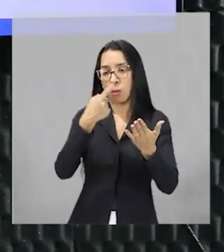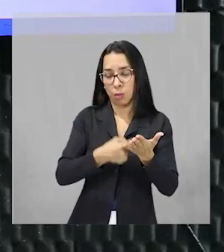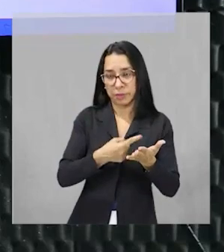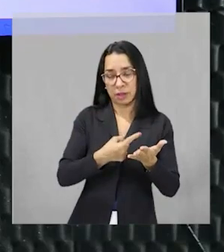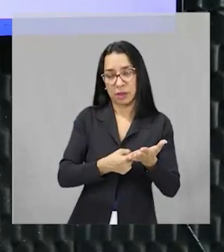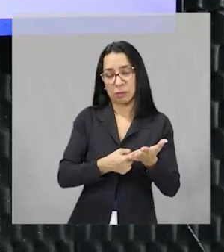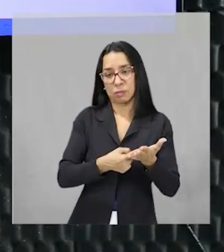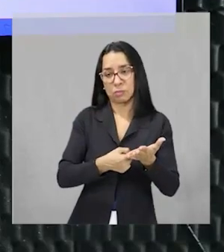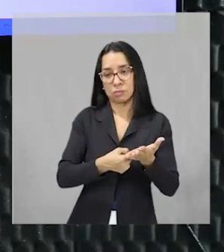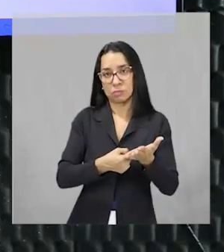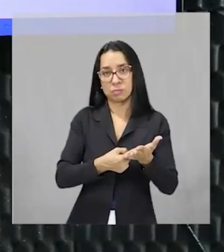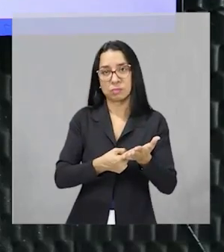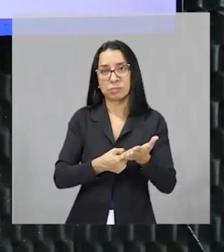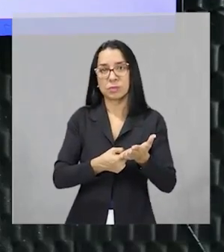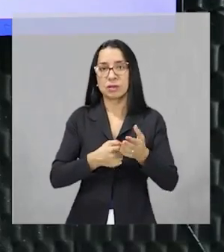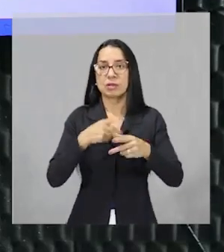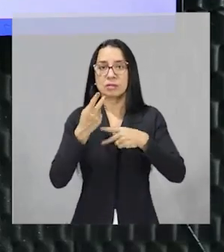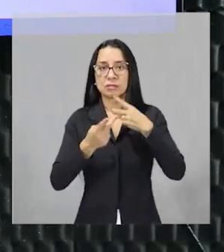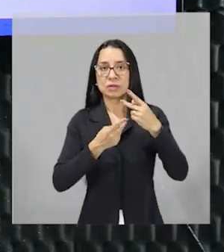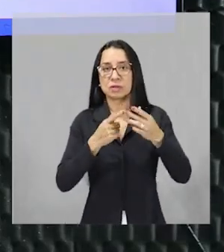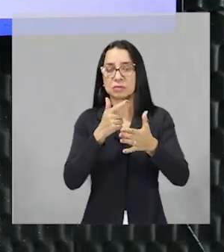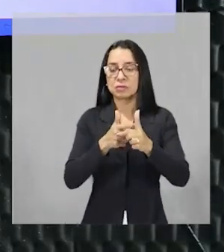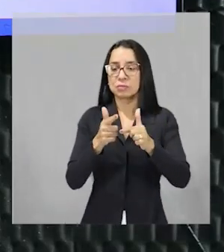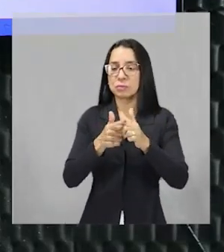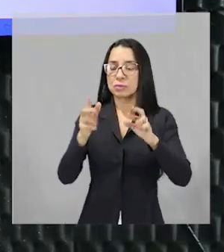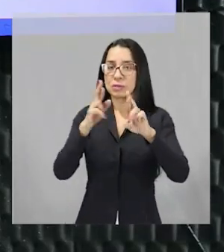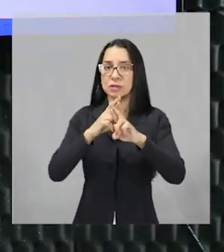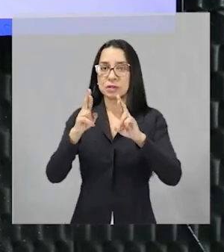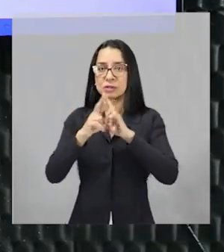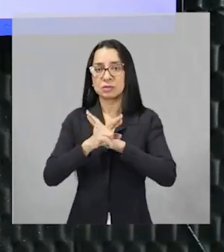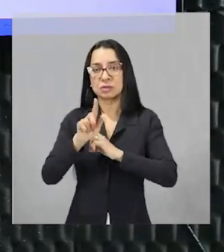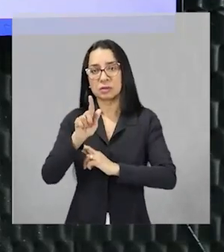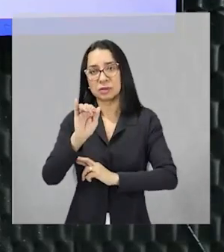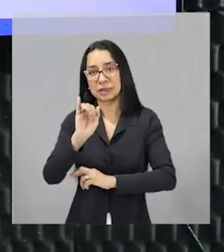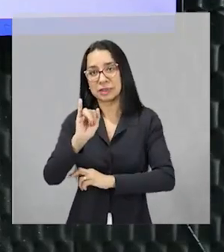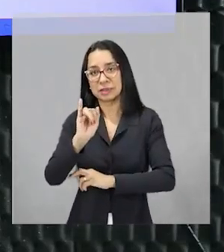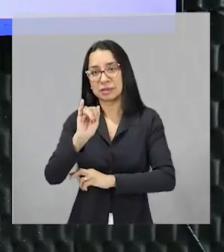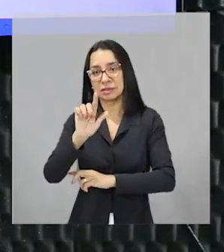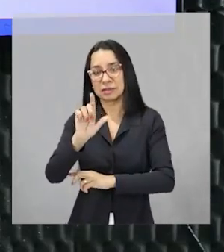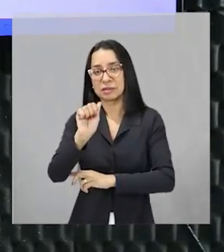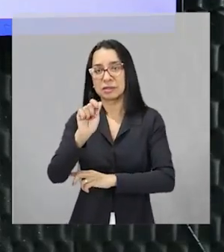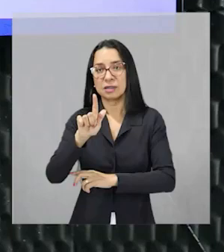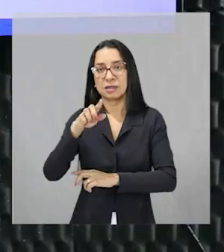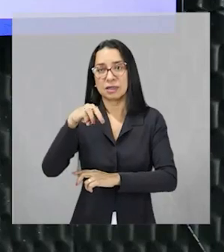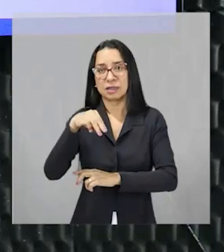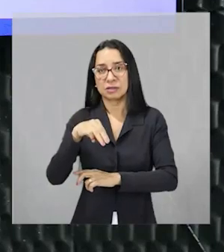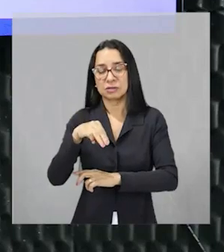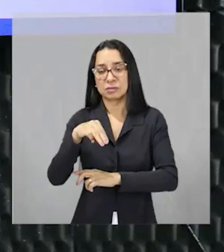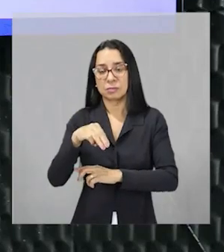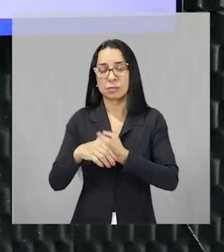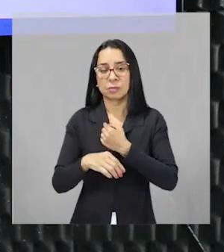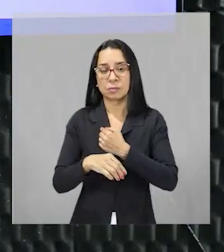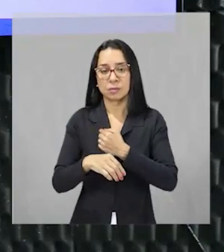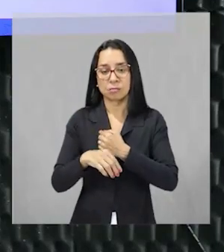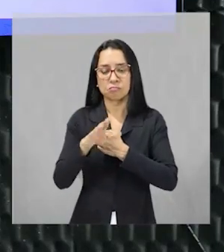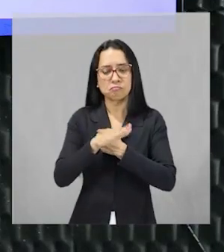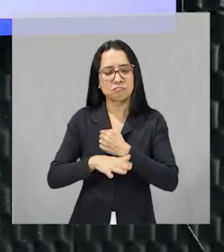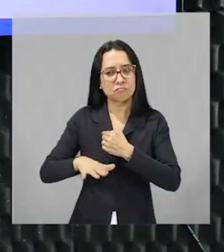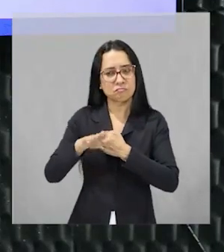problema relativo à grilagem de terras, tá certo? Que, como a gente já explicou, agora fica fácil, né, galera? A situação do conflito,